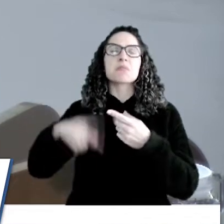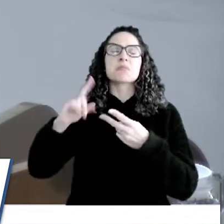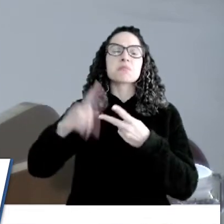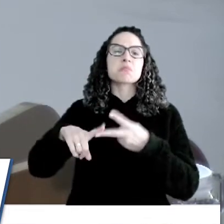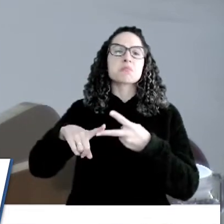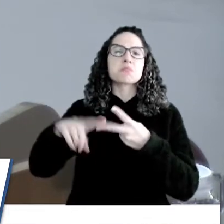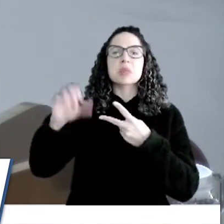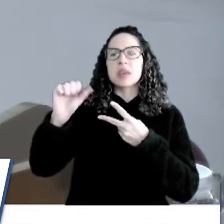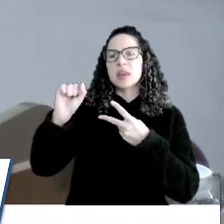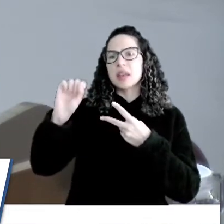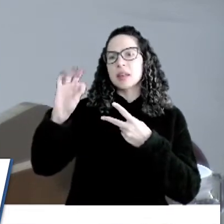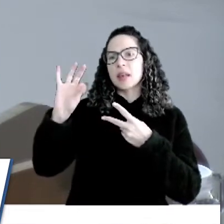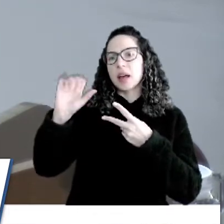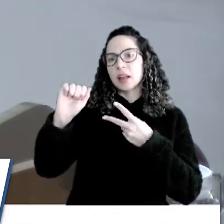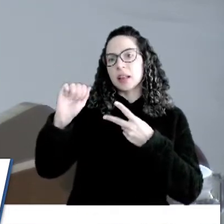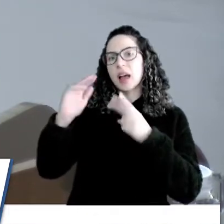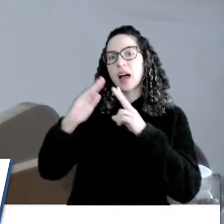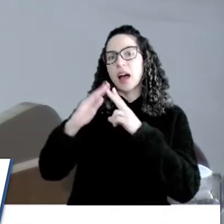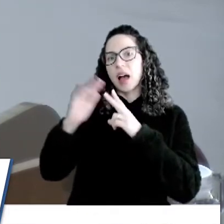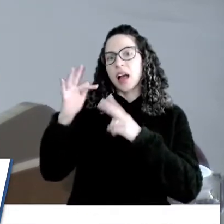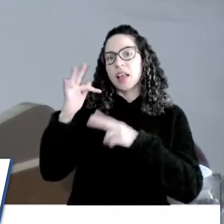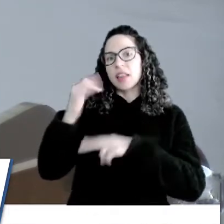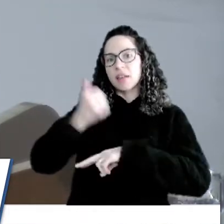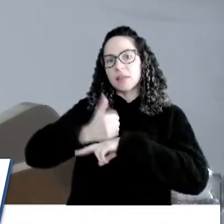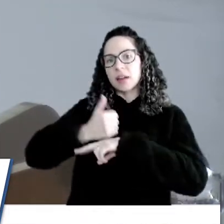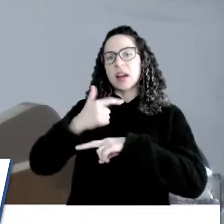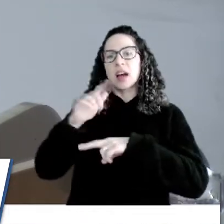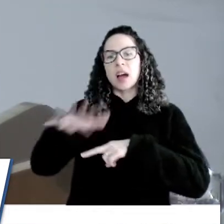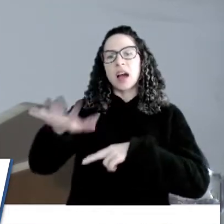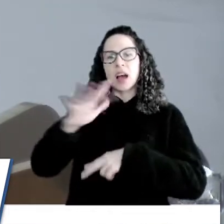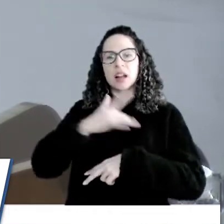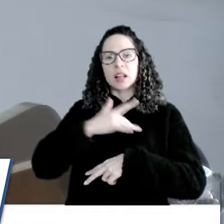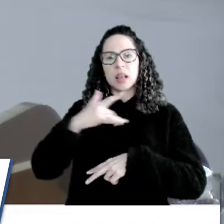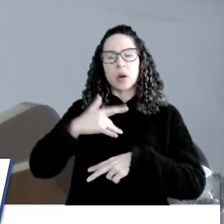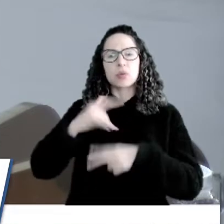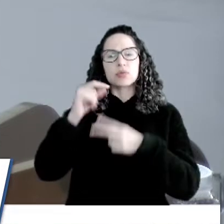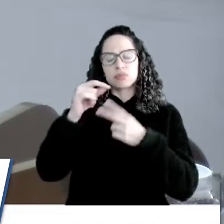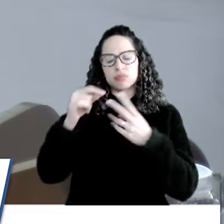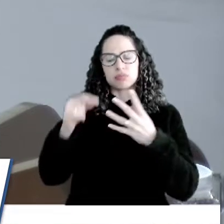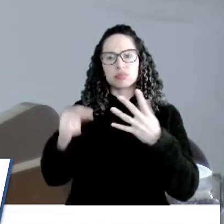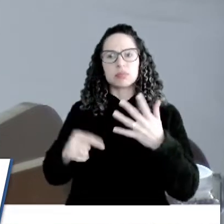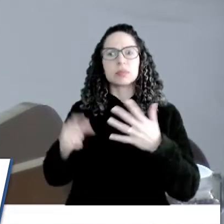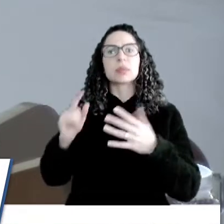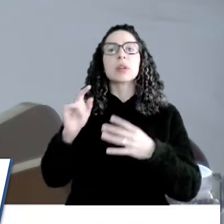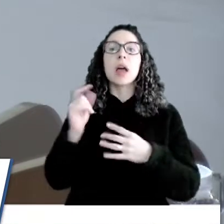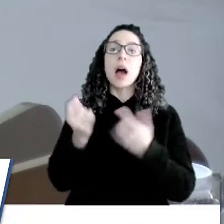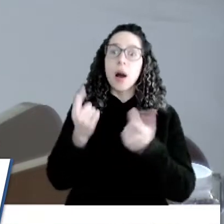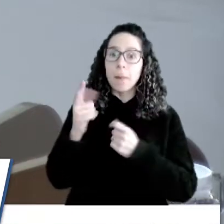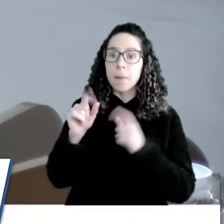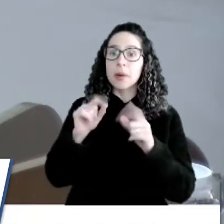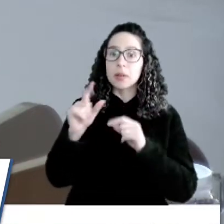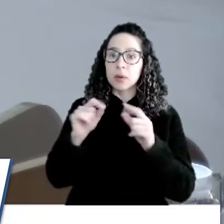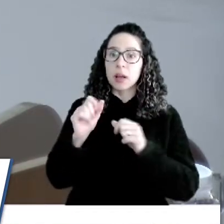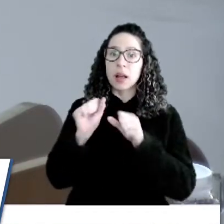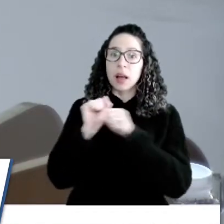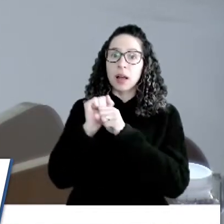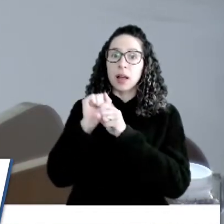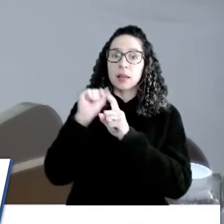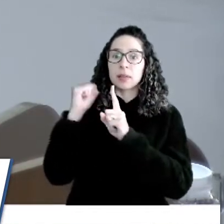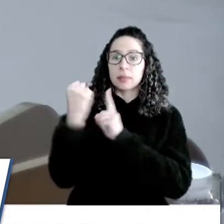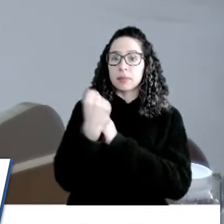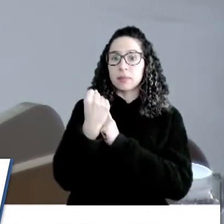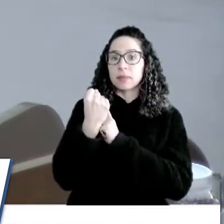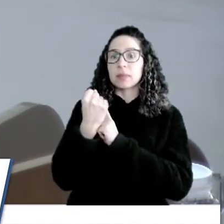Santa Casa de Franca, no sentido da saúde. Essas são algumas da assistência social, bem